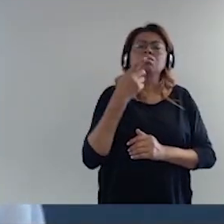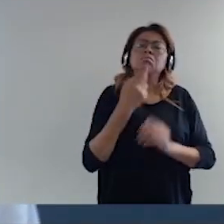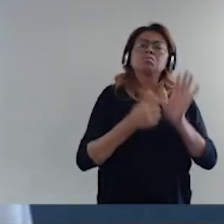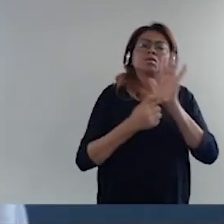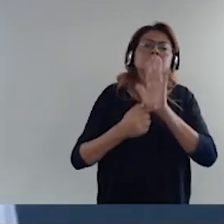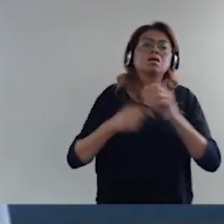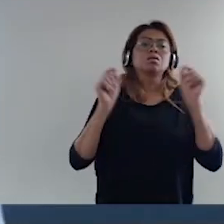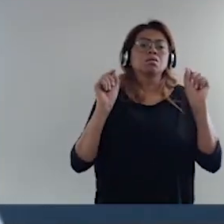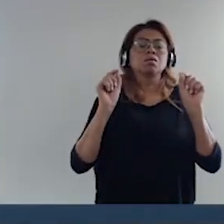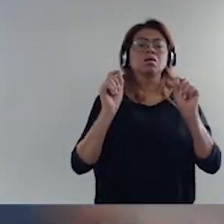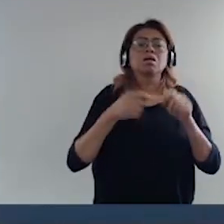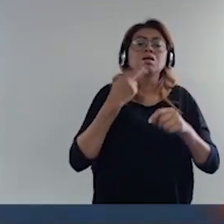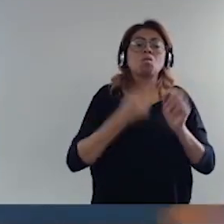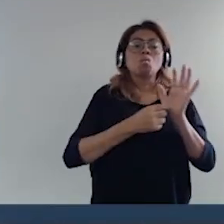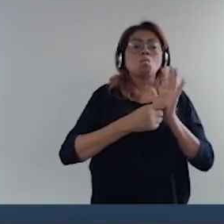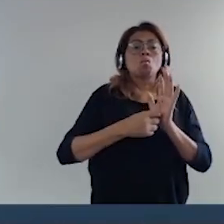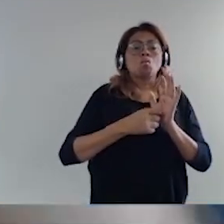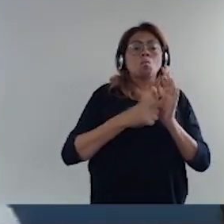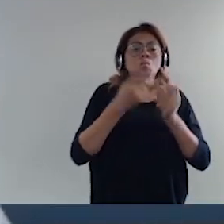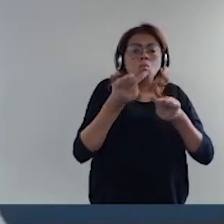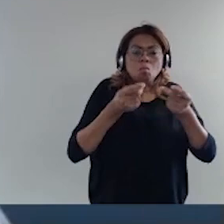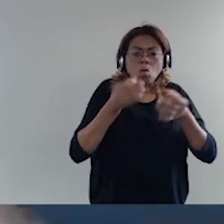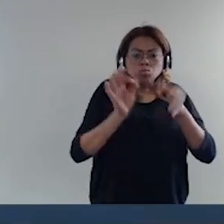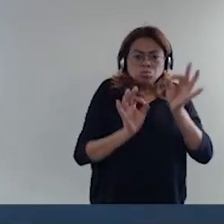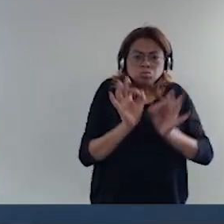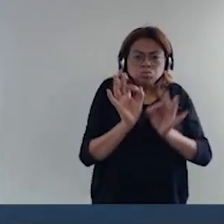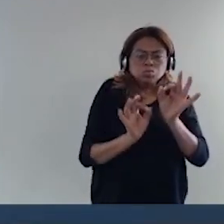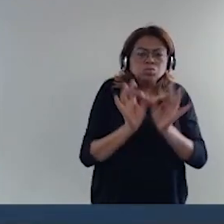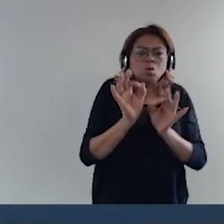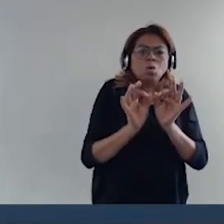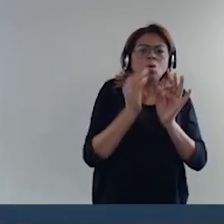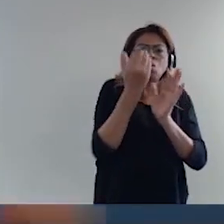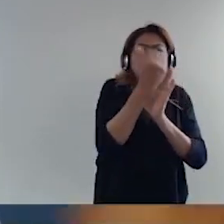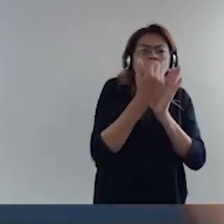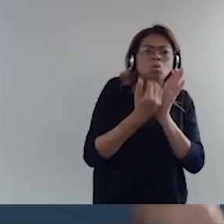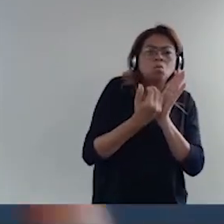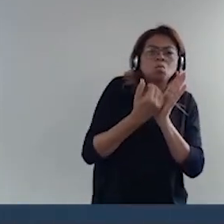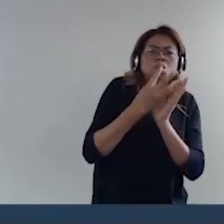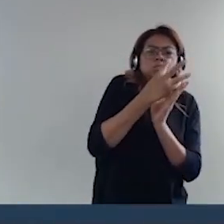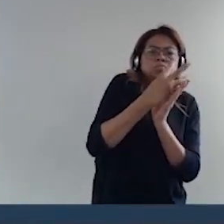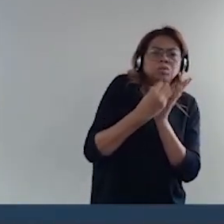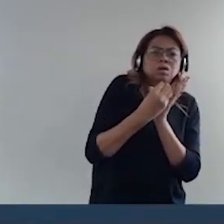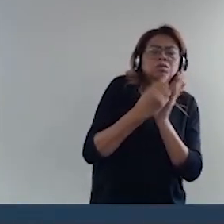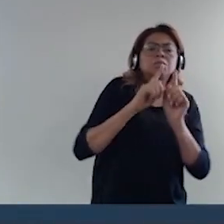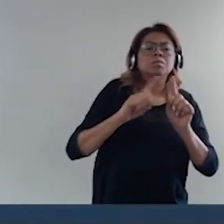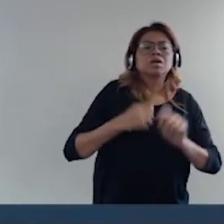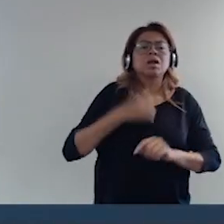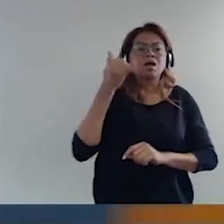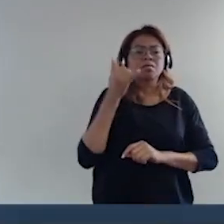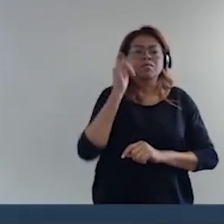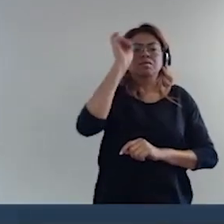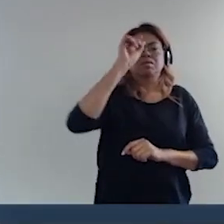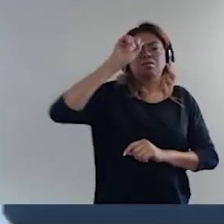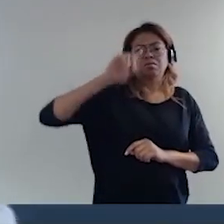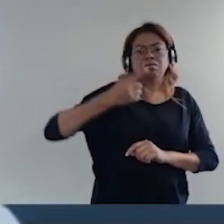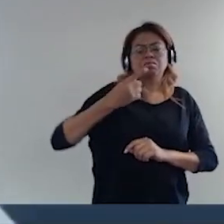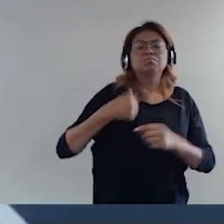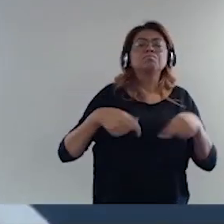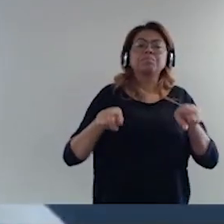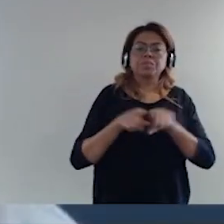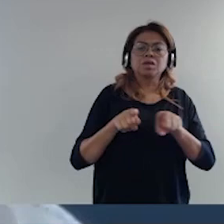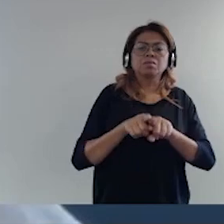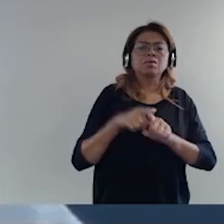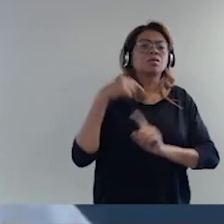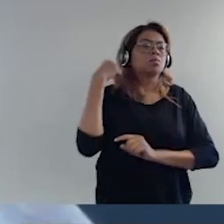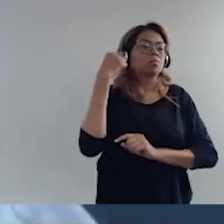que criar um modelo com os seus guardiões, não é, que evitasse a tirania. Qual não foi a